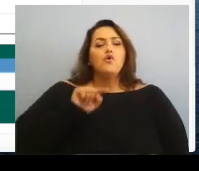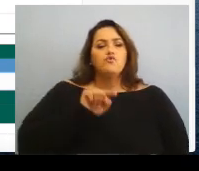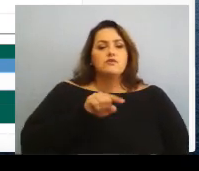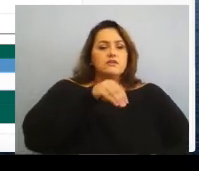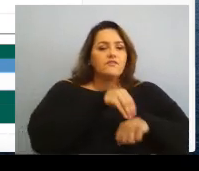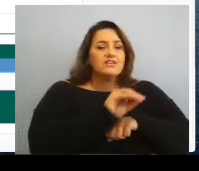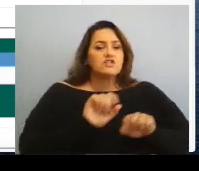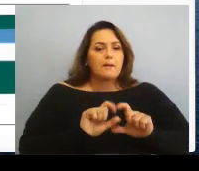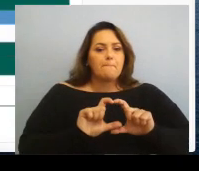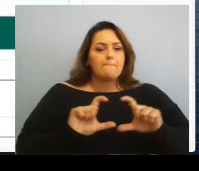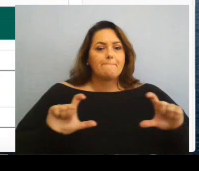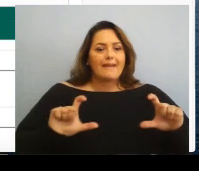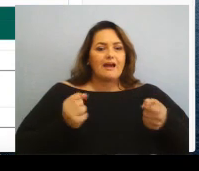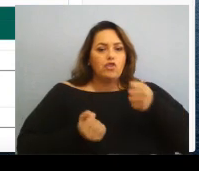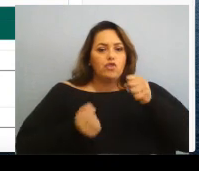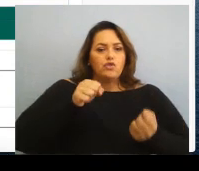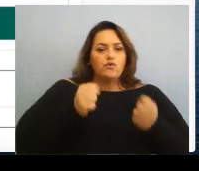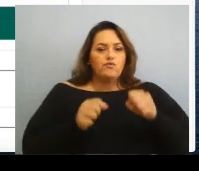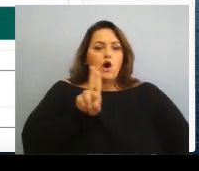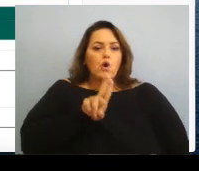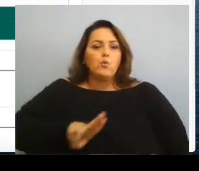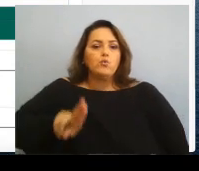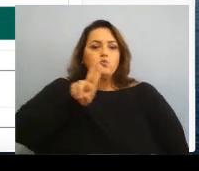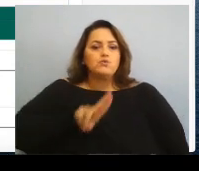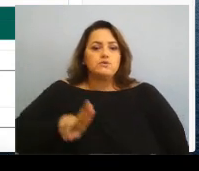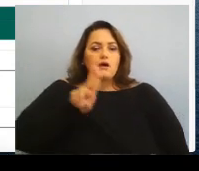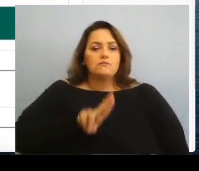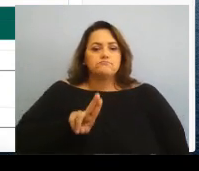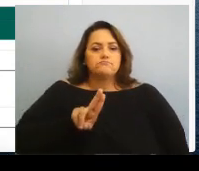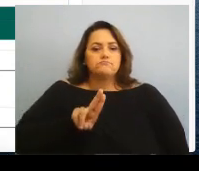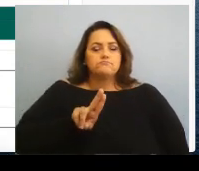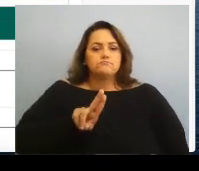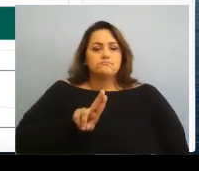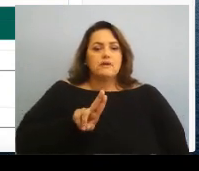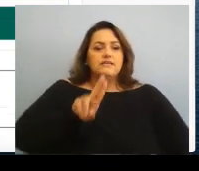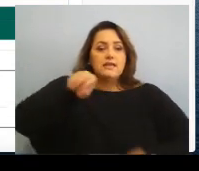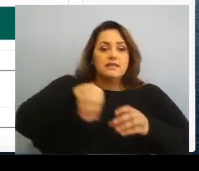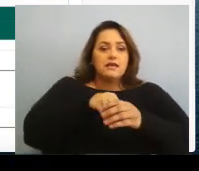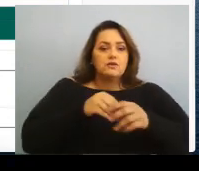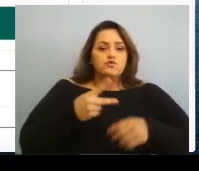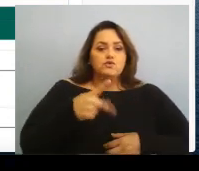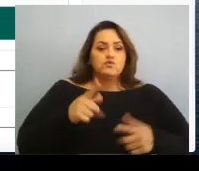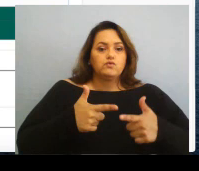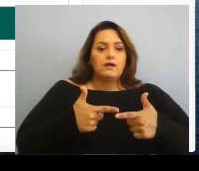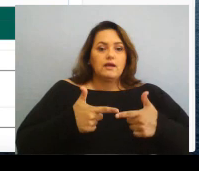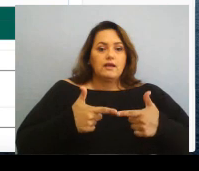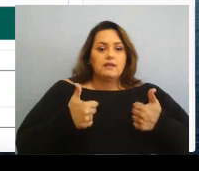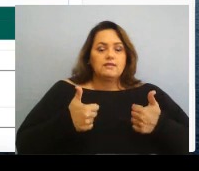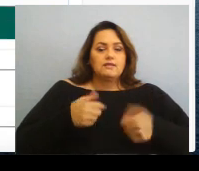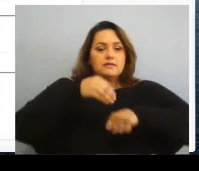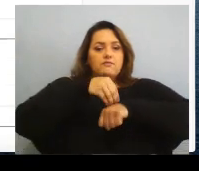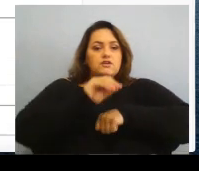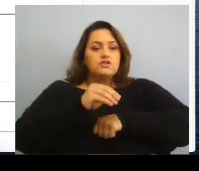Você vai indicar a placa do veículo, dos veículos que você vai utilizar, que esteja na sua licença. Você vai indicar